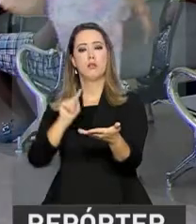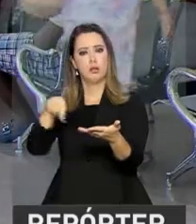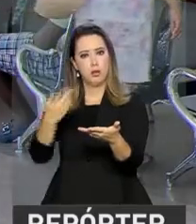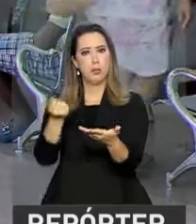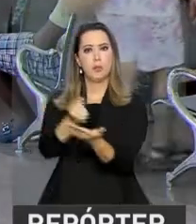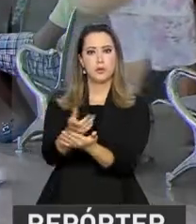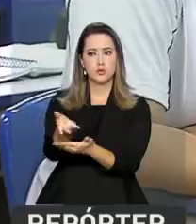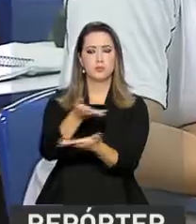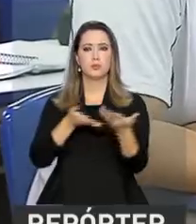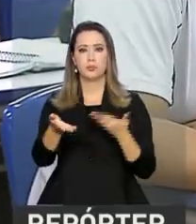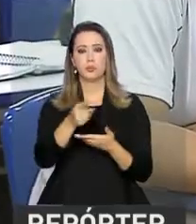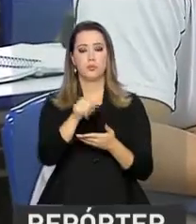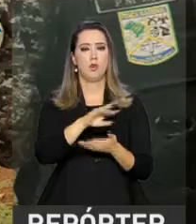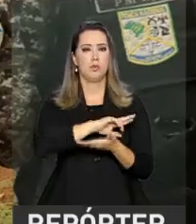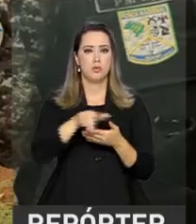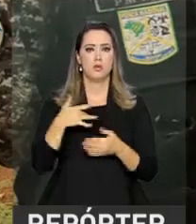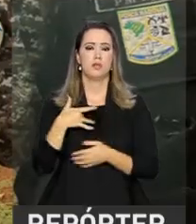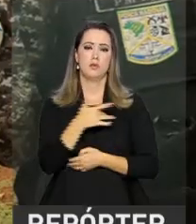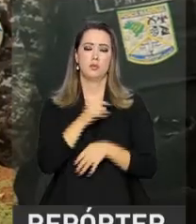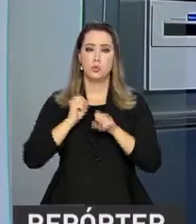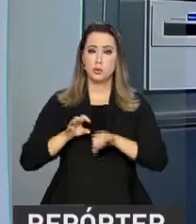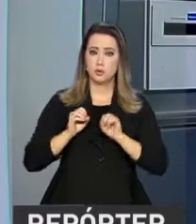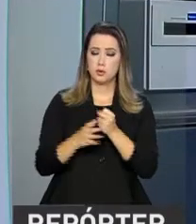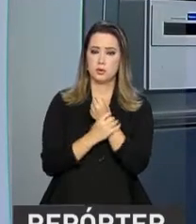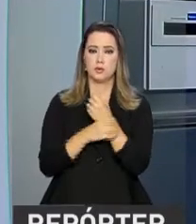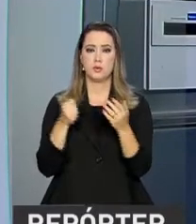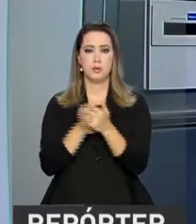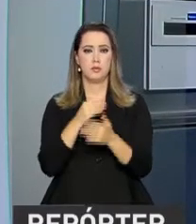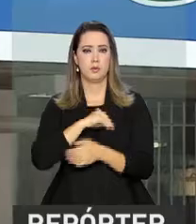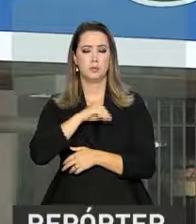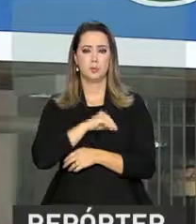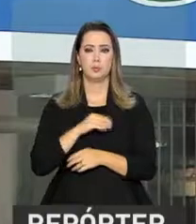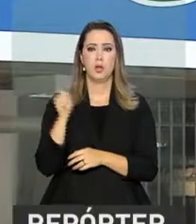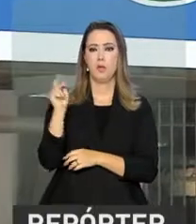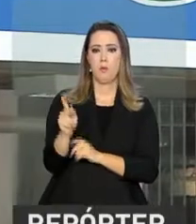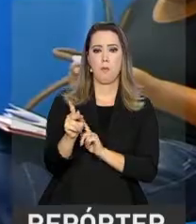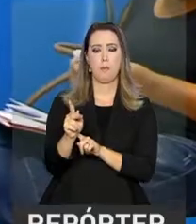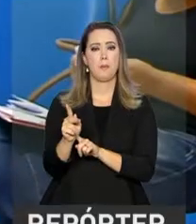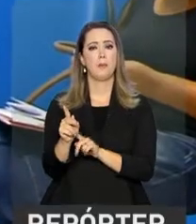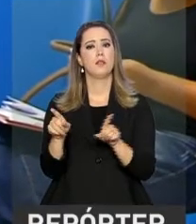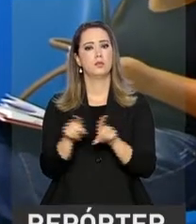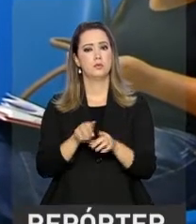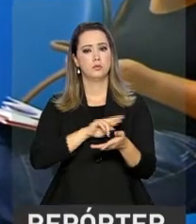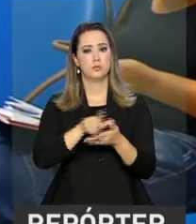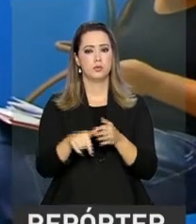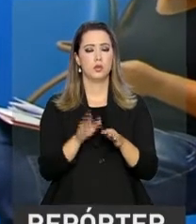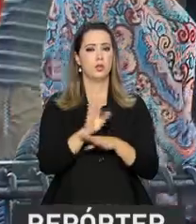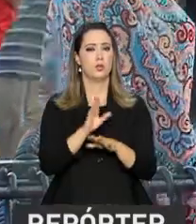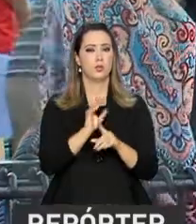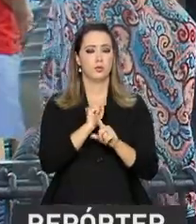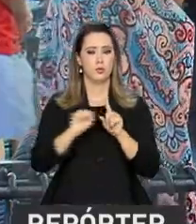despesas com saúde educação segurança pagamento de salários aposentadorias e benefícios sociais